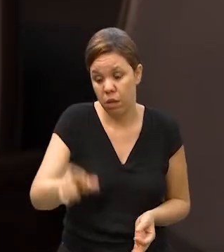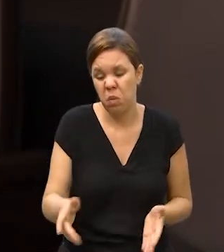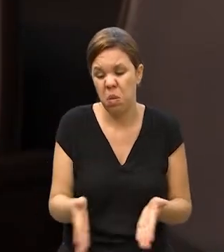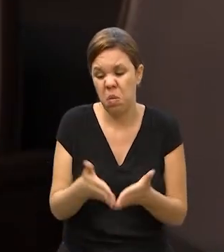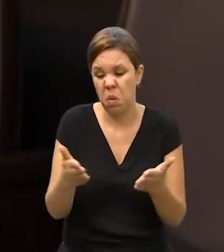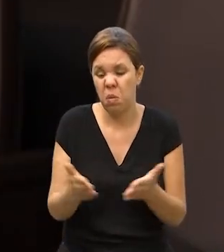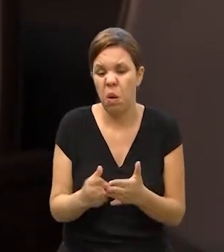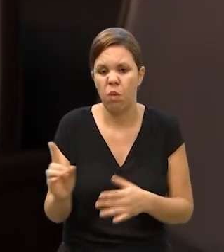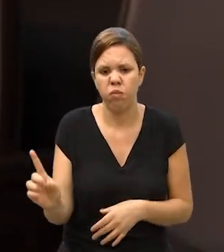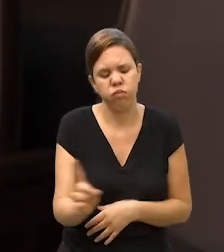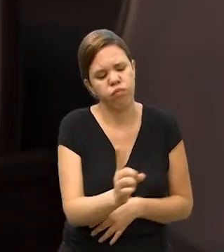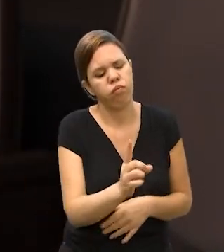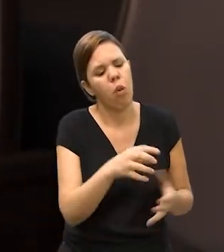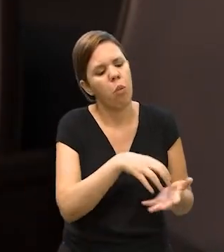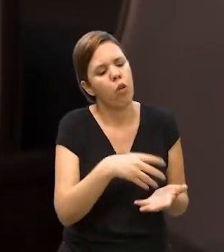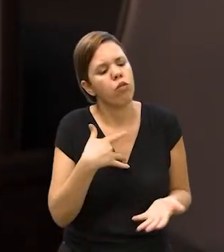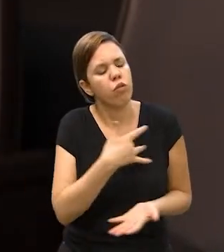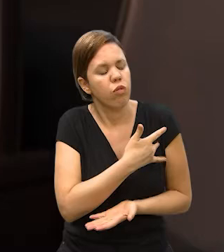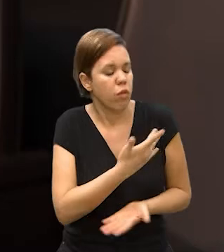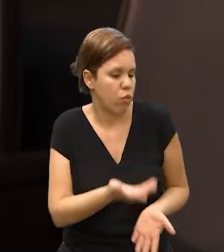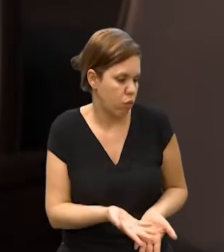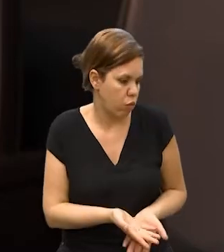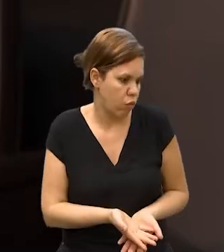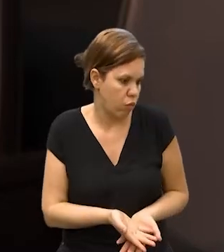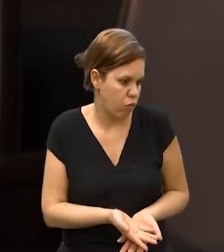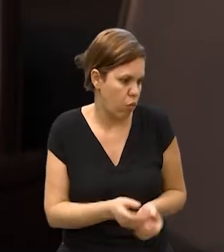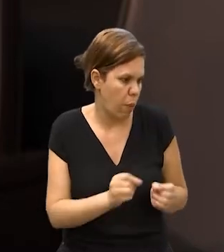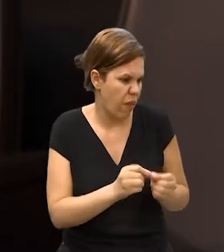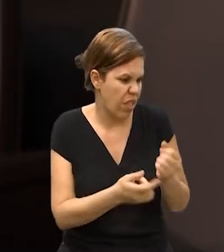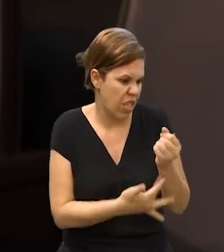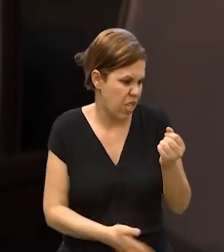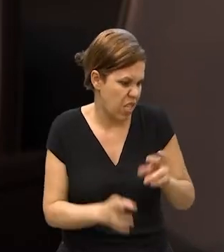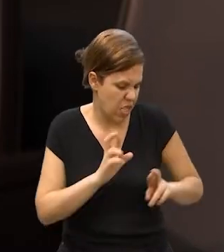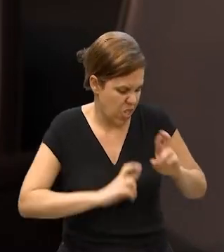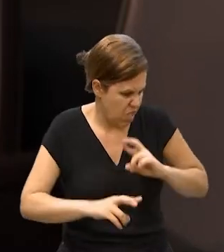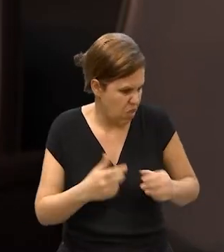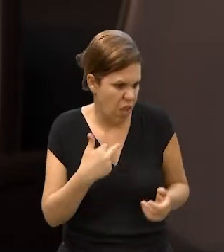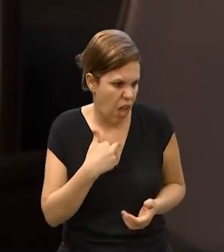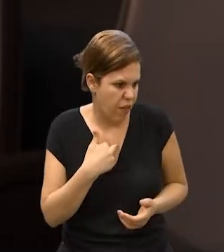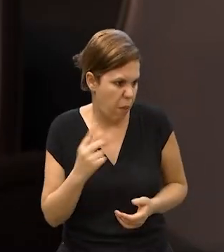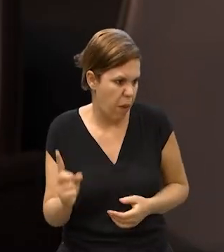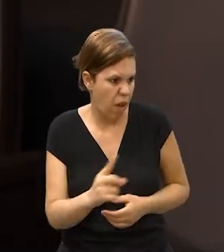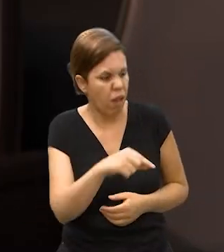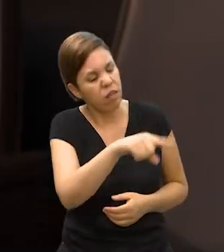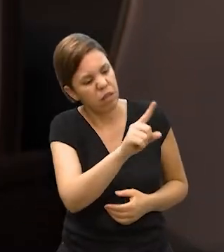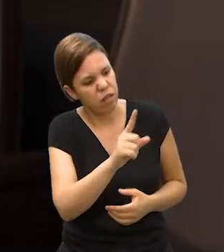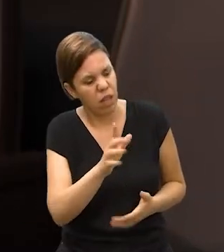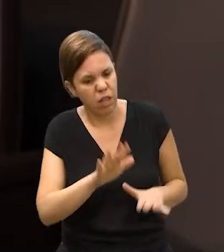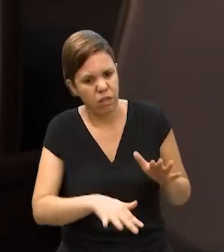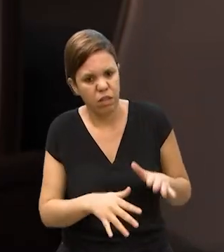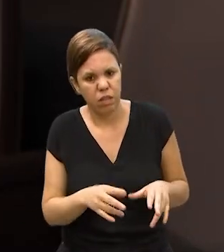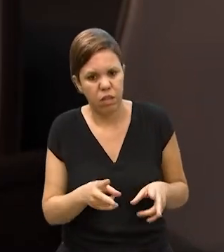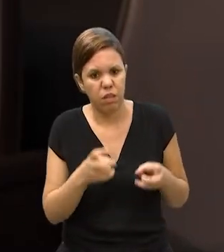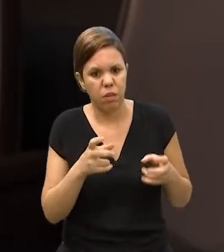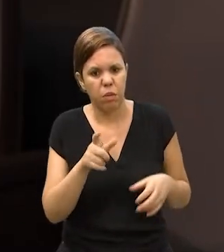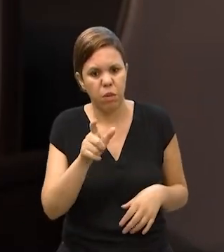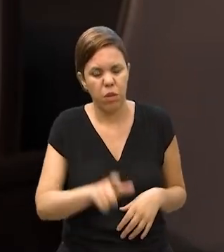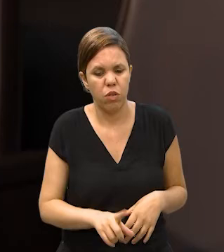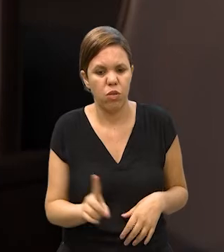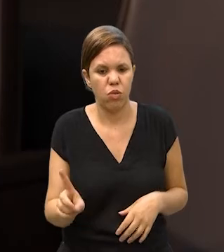carente que foi no posto de saúde para fazer exame de sangue não tinha condições, né? Muitas vezes é vital, né,